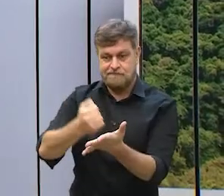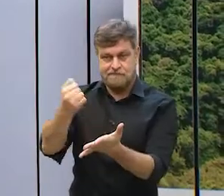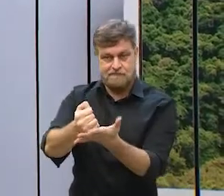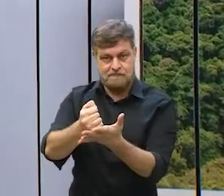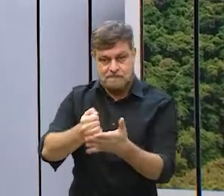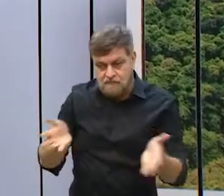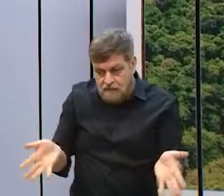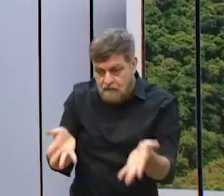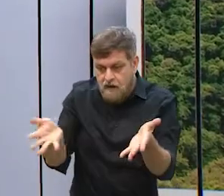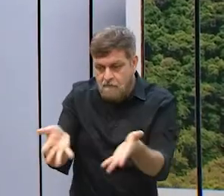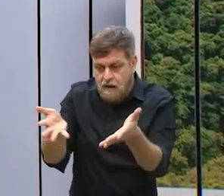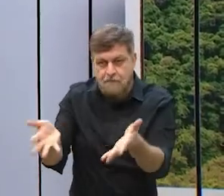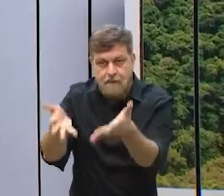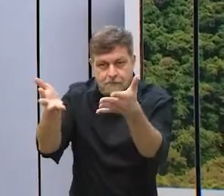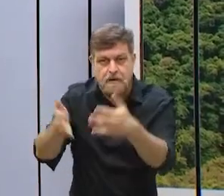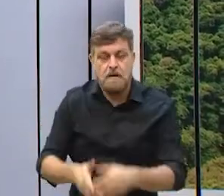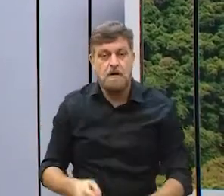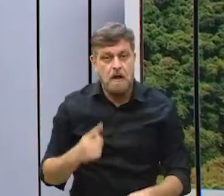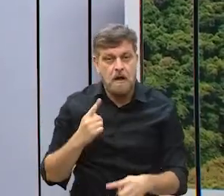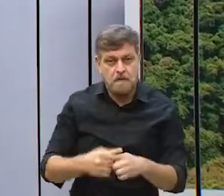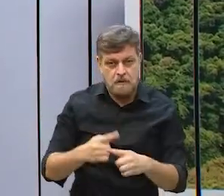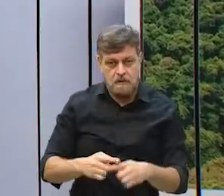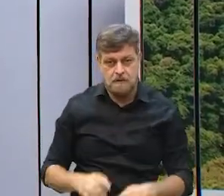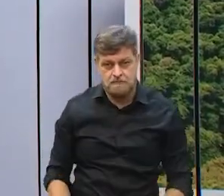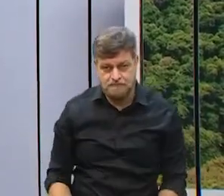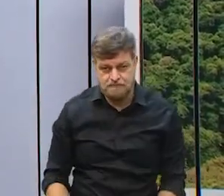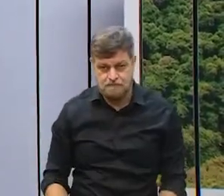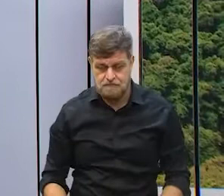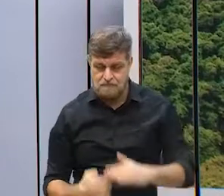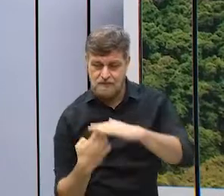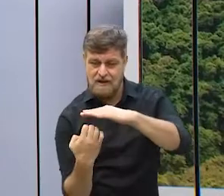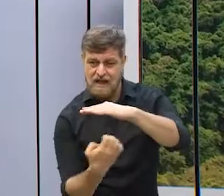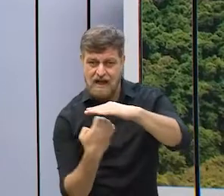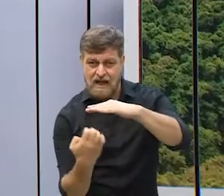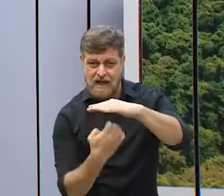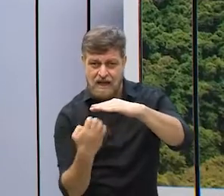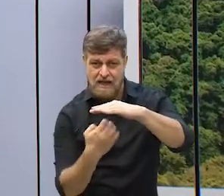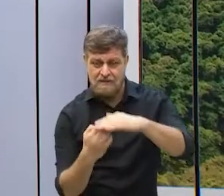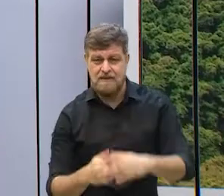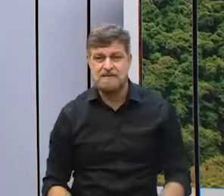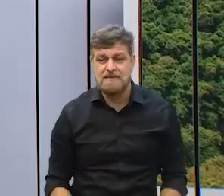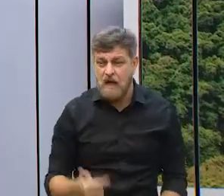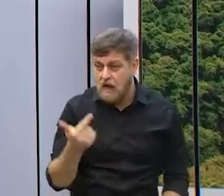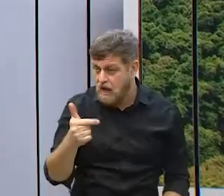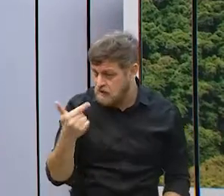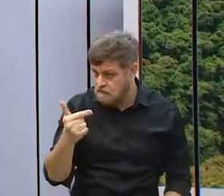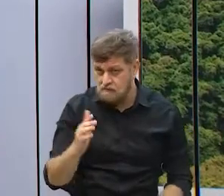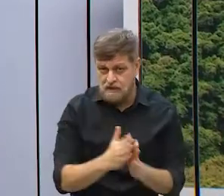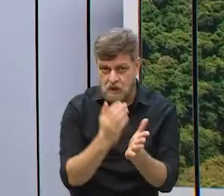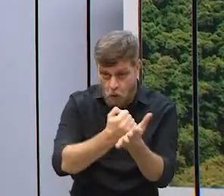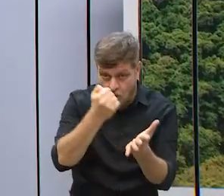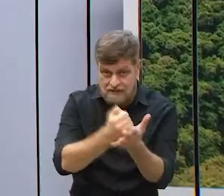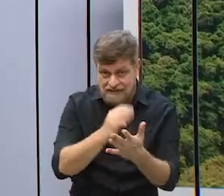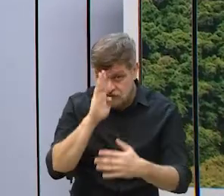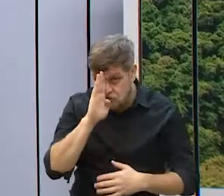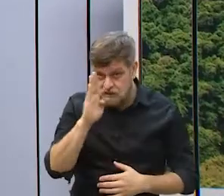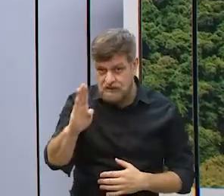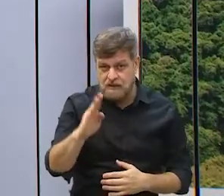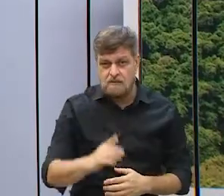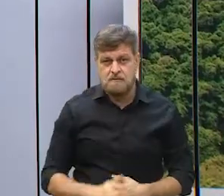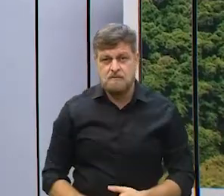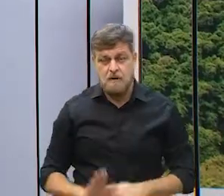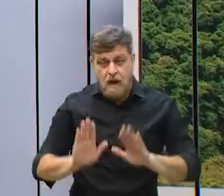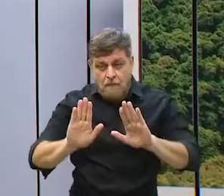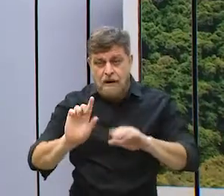indutor de desenvolvimento, de geração de emprego. Porque quando vai a empresa, às vezes ela não gera tantos empregos direto, mas